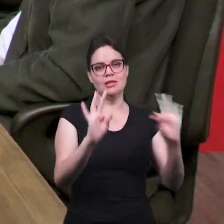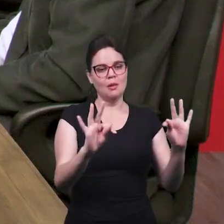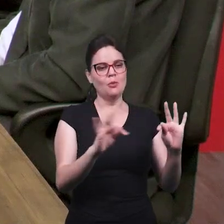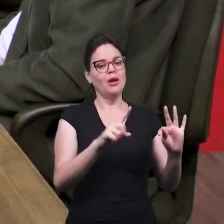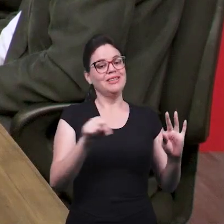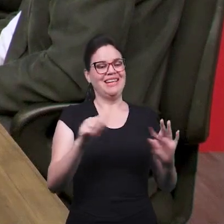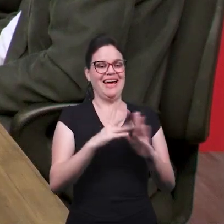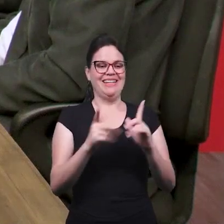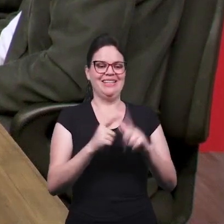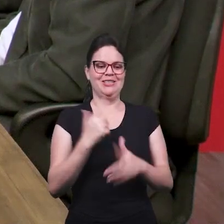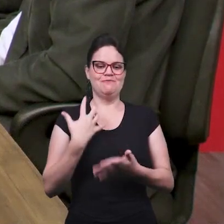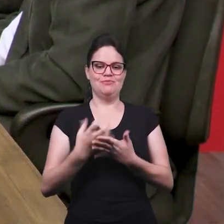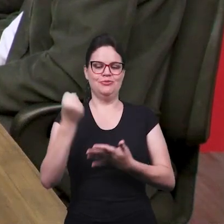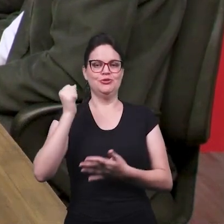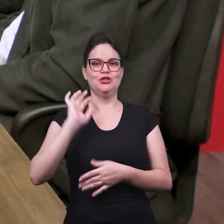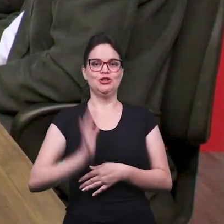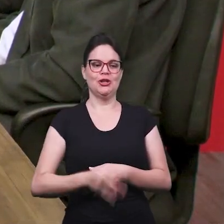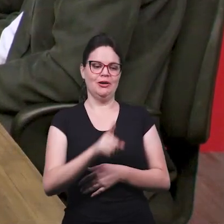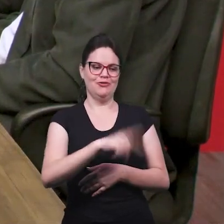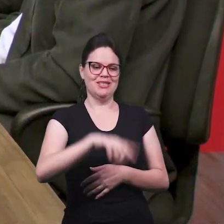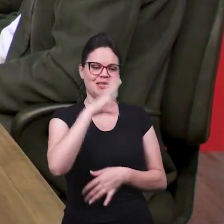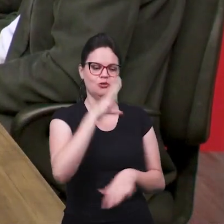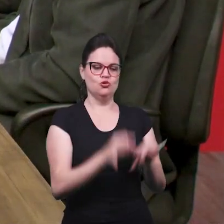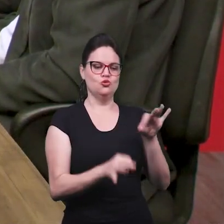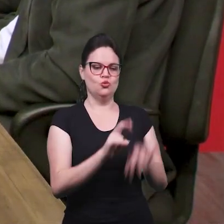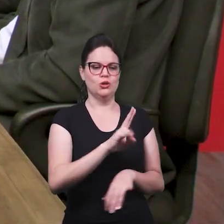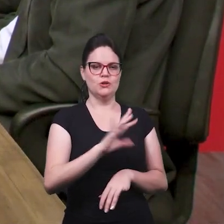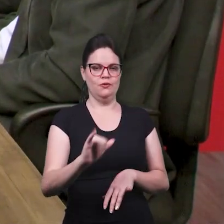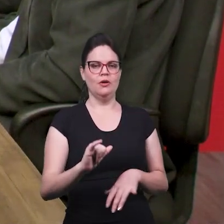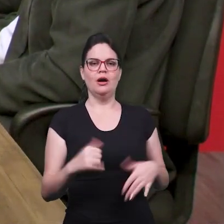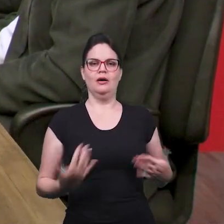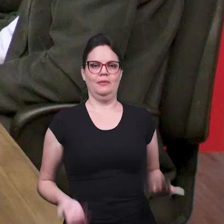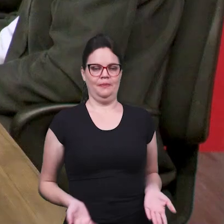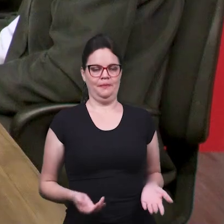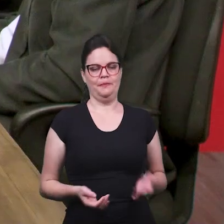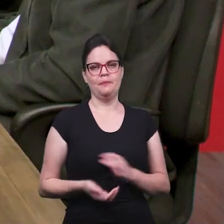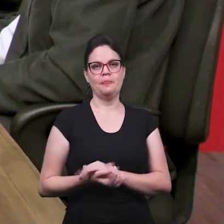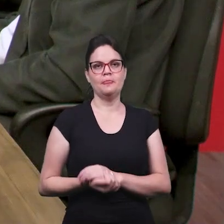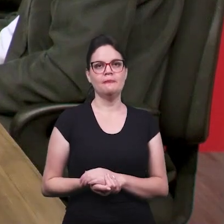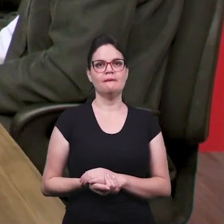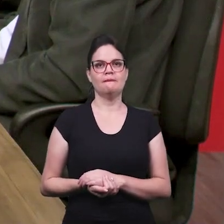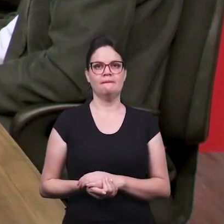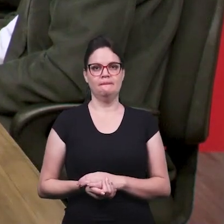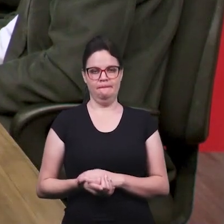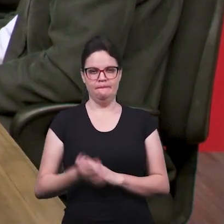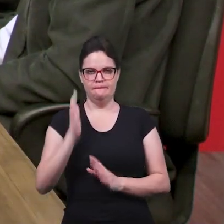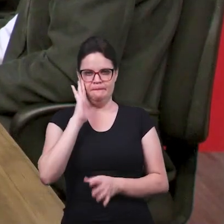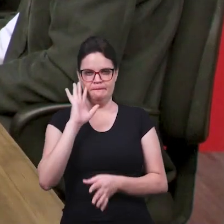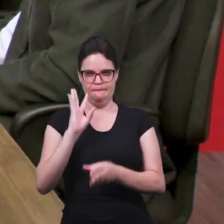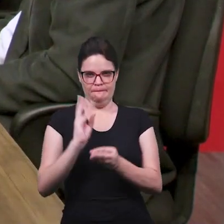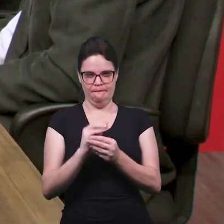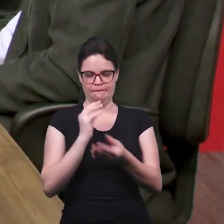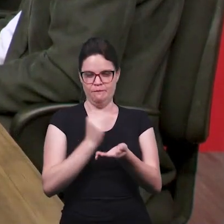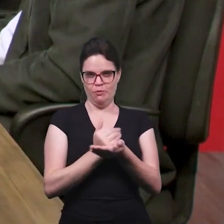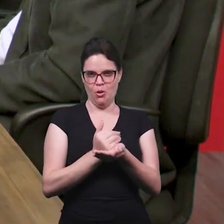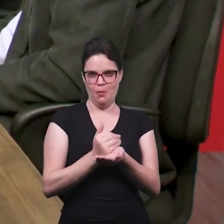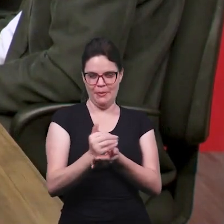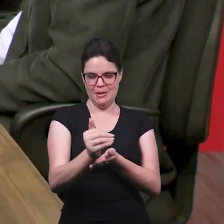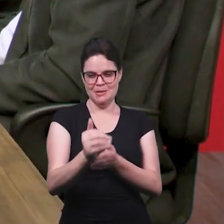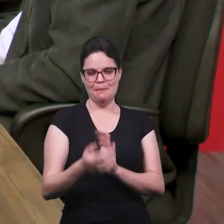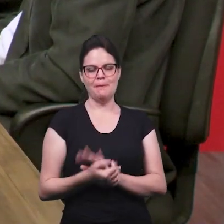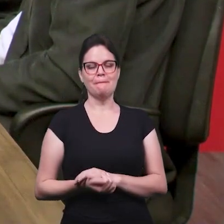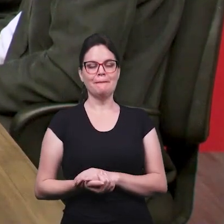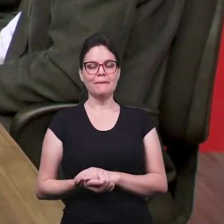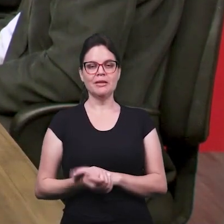sofrerá os juízos juntamente com o mundo. Feita essa introdução, eu acho que agora a